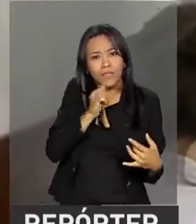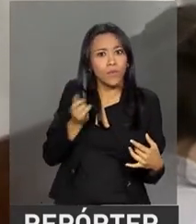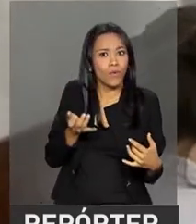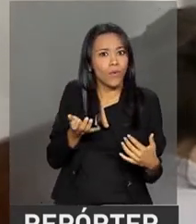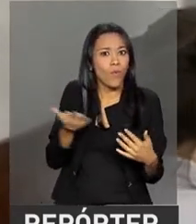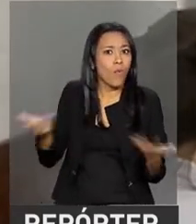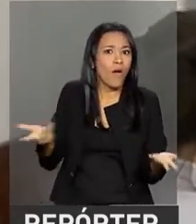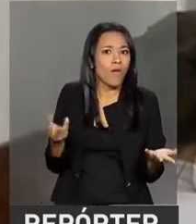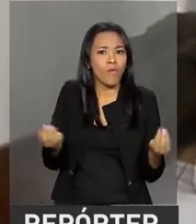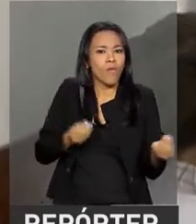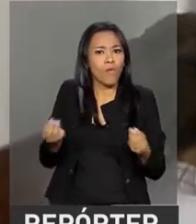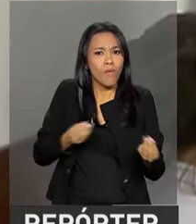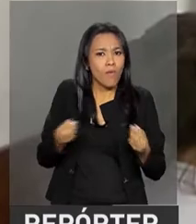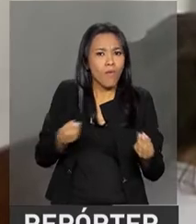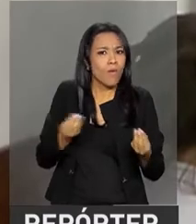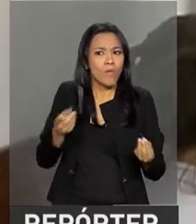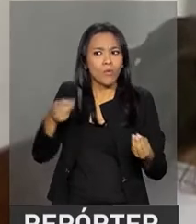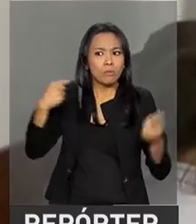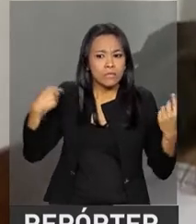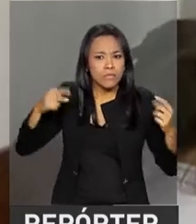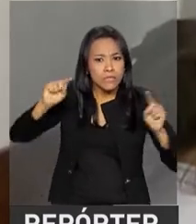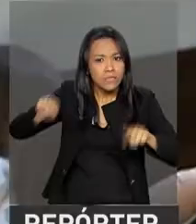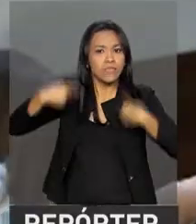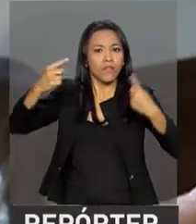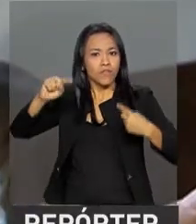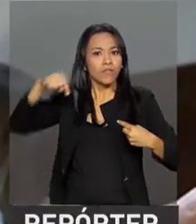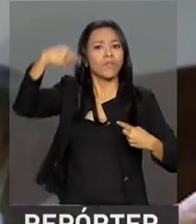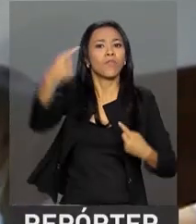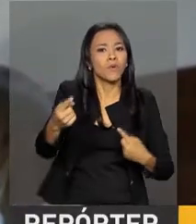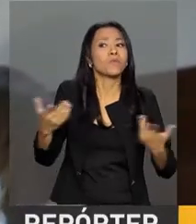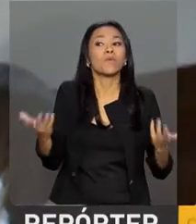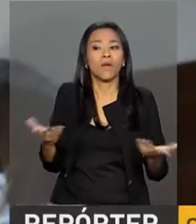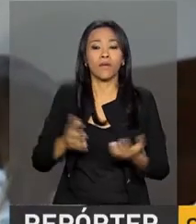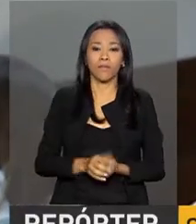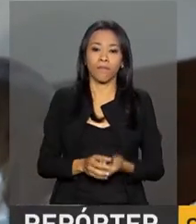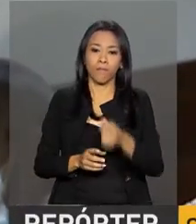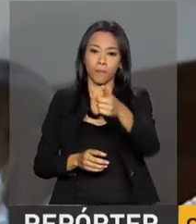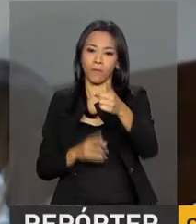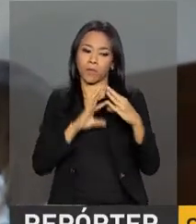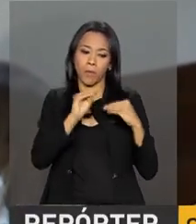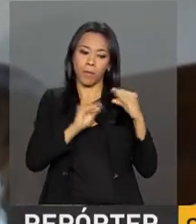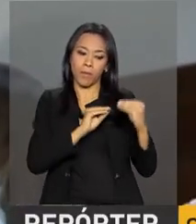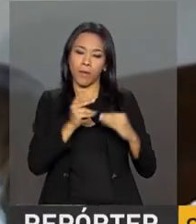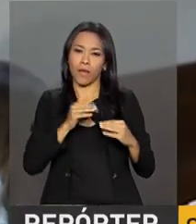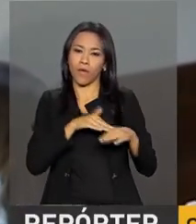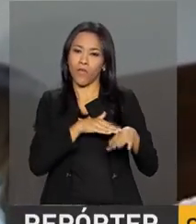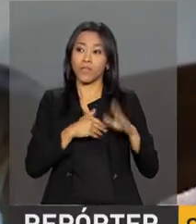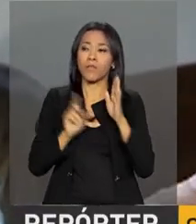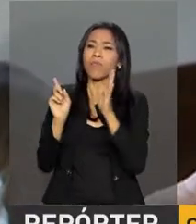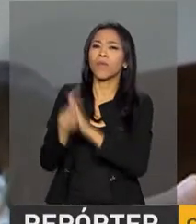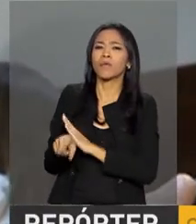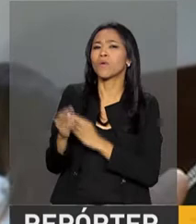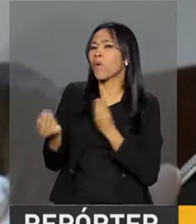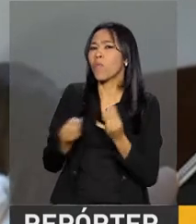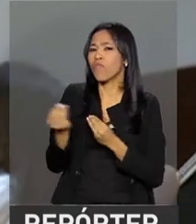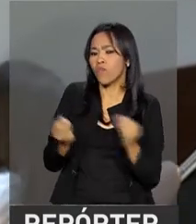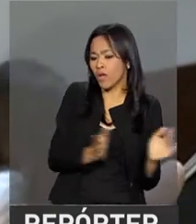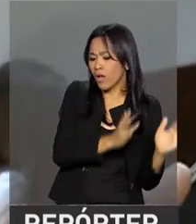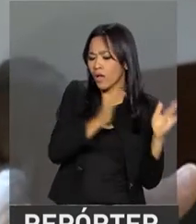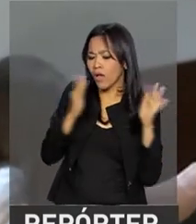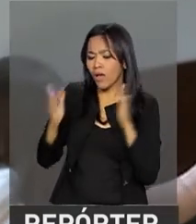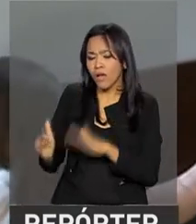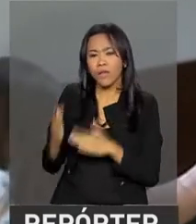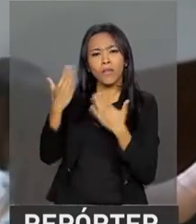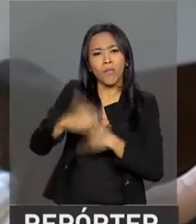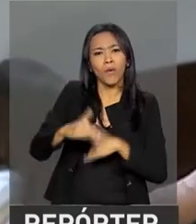qual e como será o próximo desafio da estudante. Normalmente, quando a gente conversa com ela sobre isso, a gente pergunta como foi o processo da prova